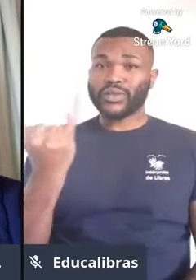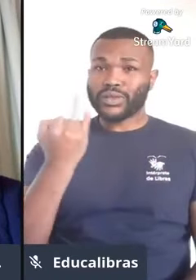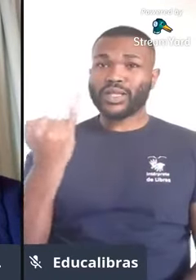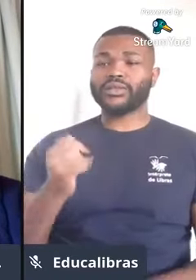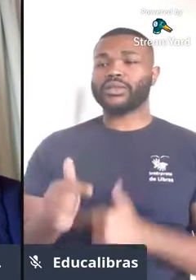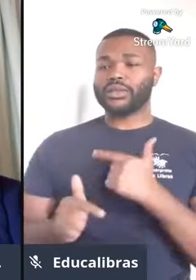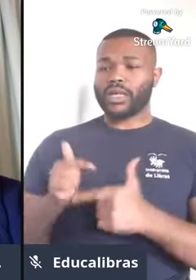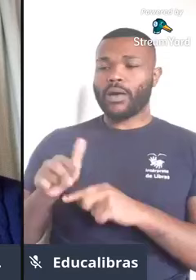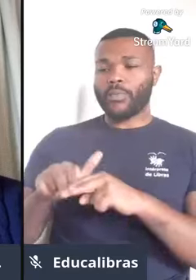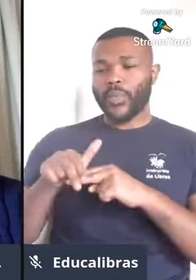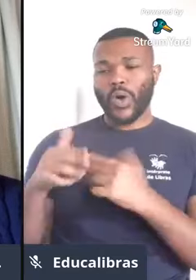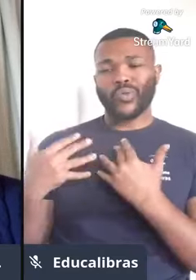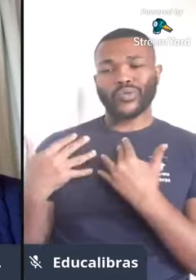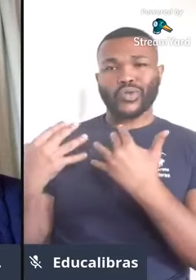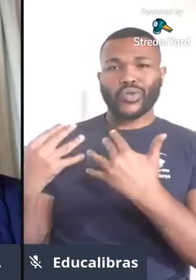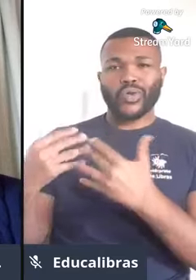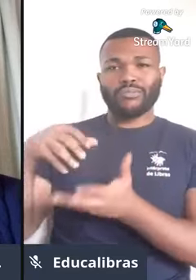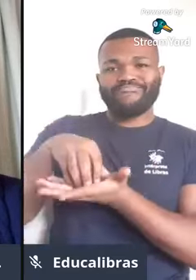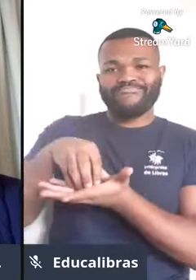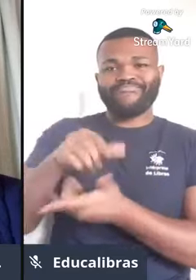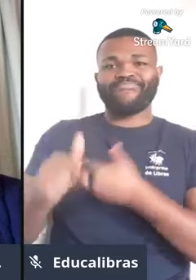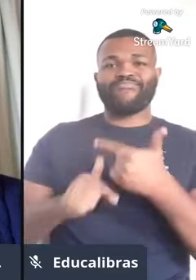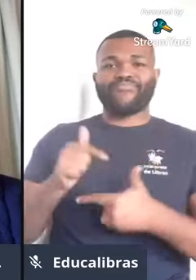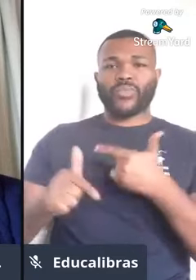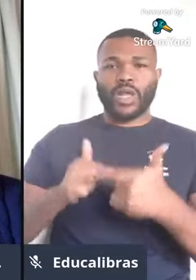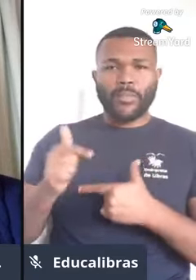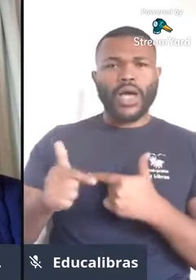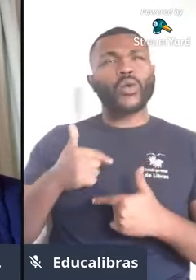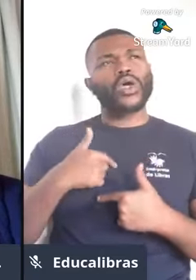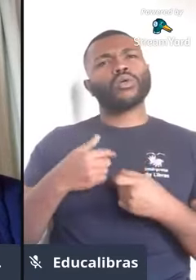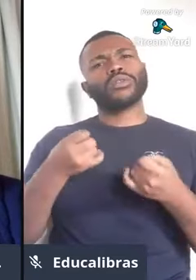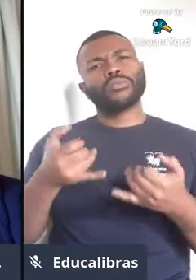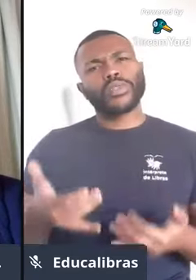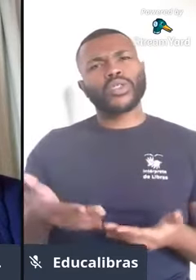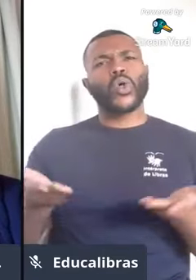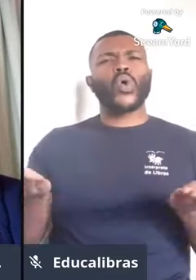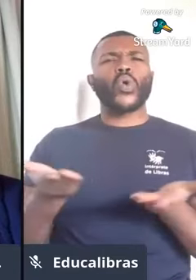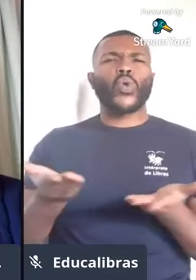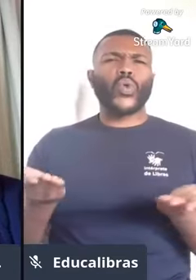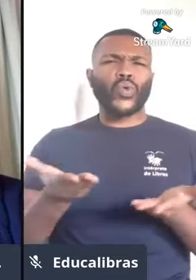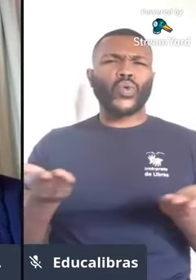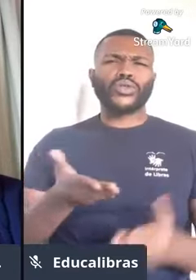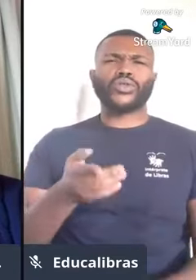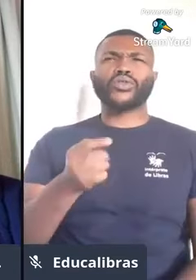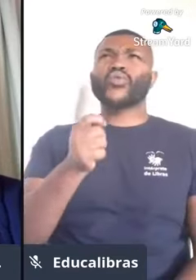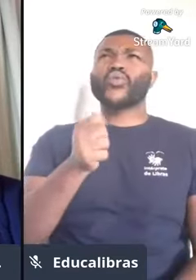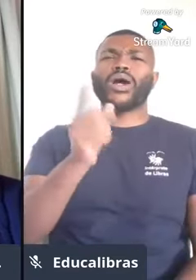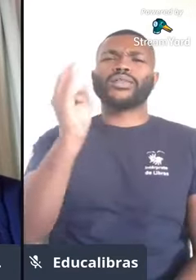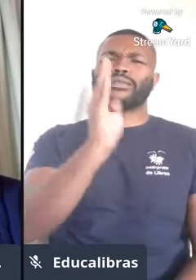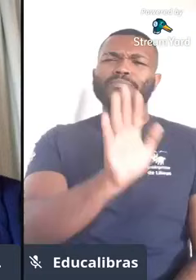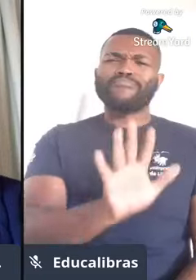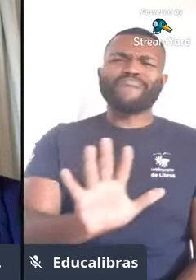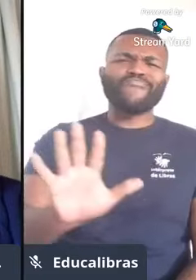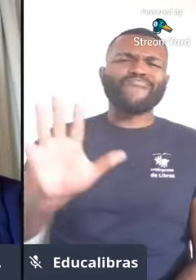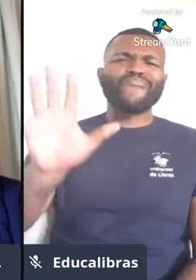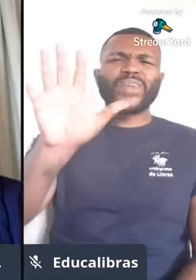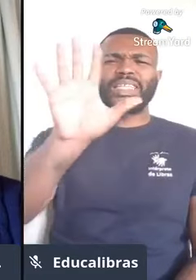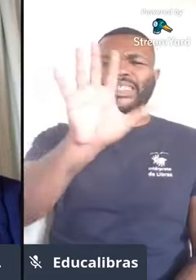Auditoria Fiscal do Trabalho. Eu diria que hoje, quase que no país todo, nós temos uma conduta